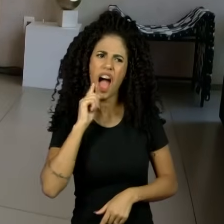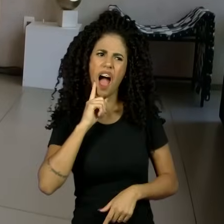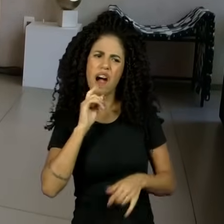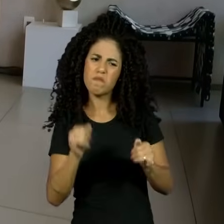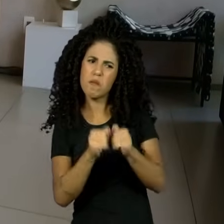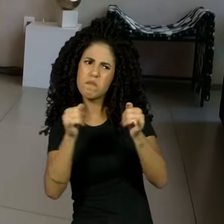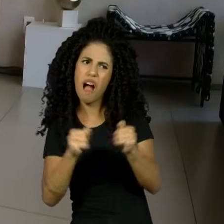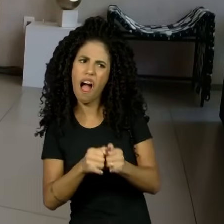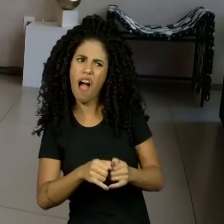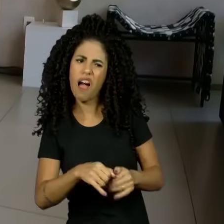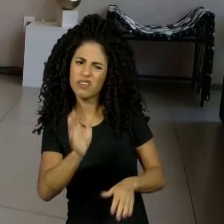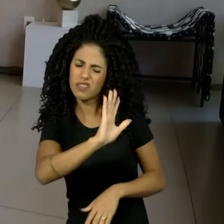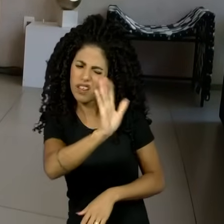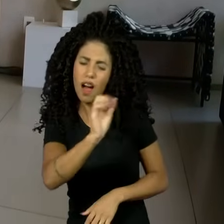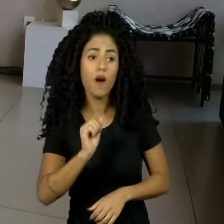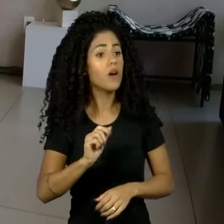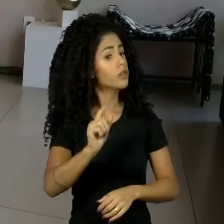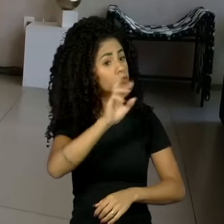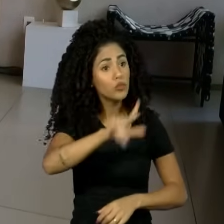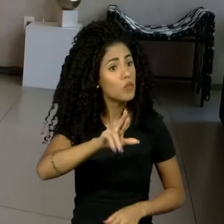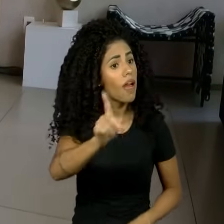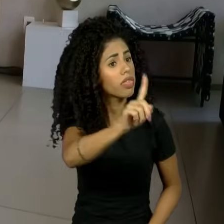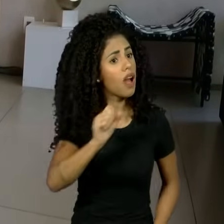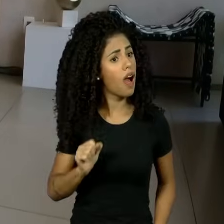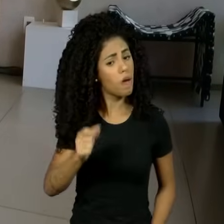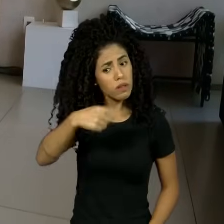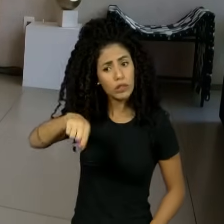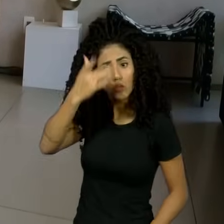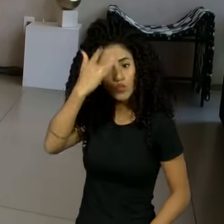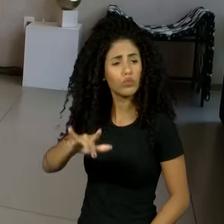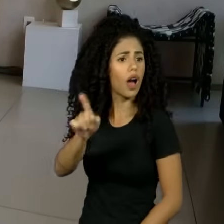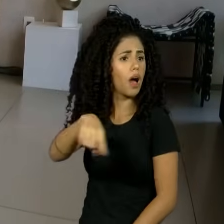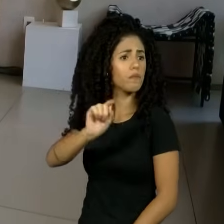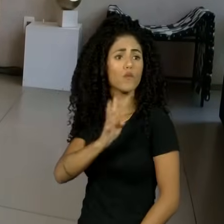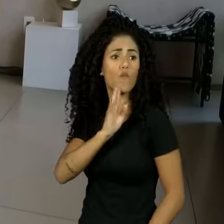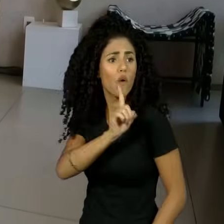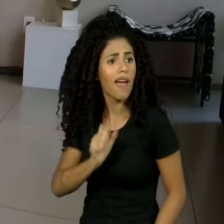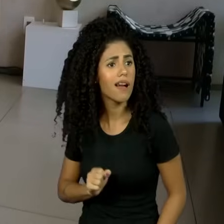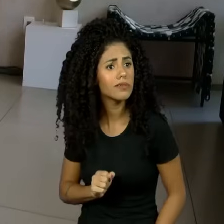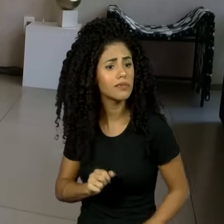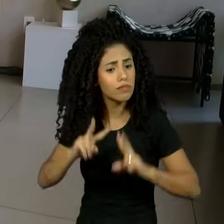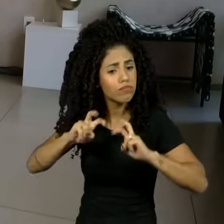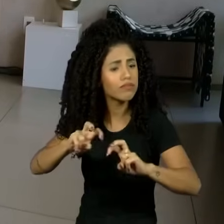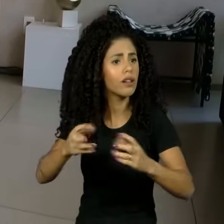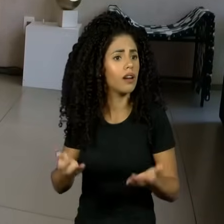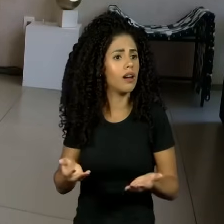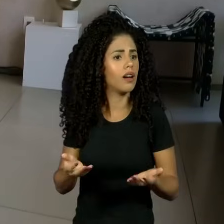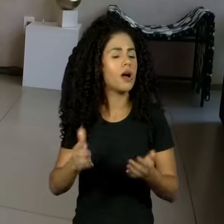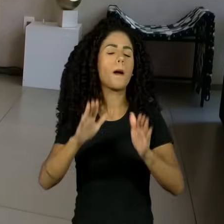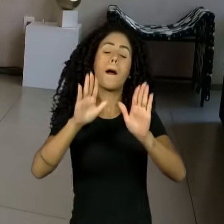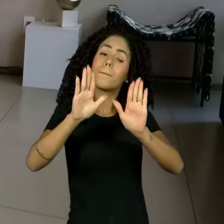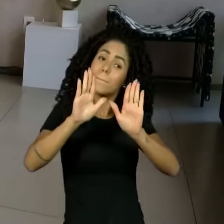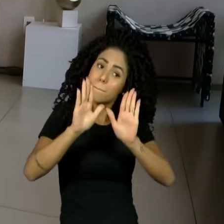infantil, é coisa... Não é não. Eles não sabem, não conhecem, mas